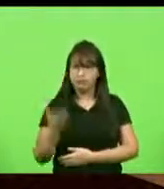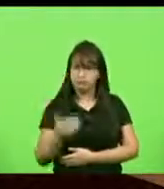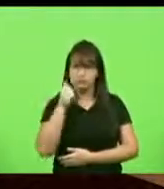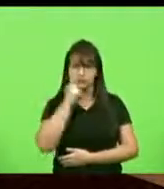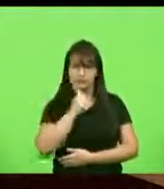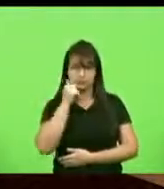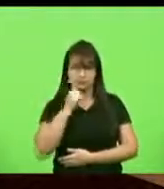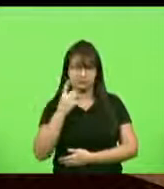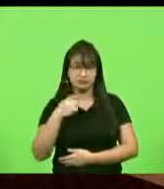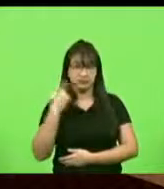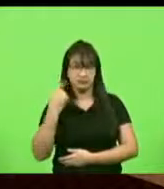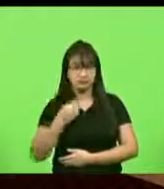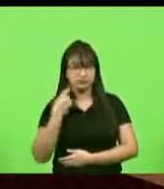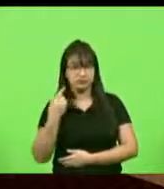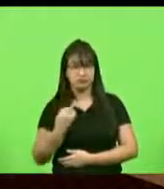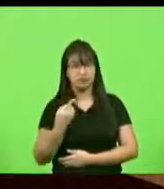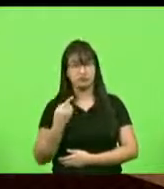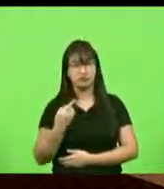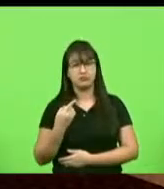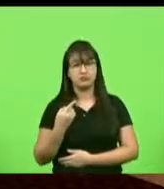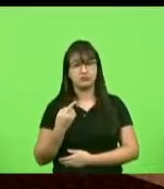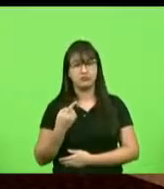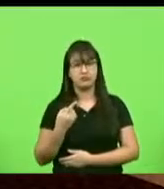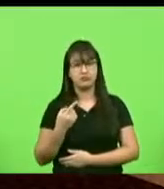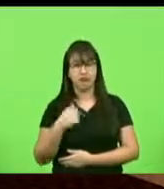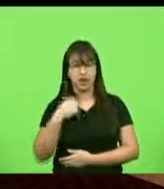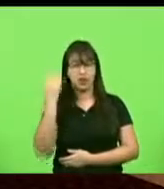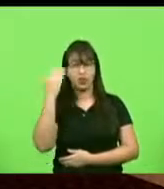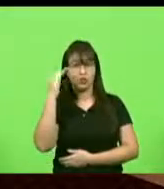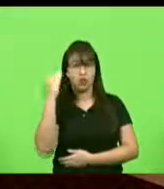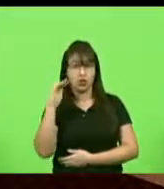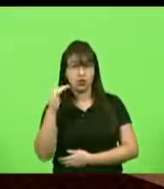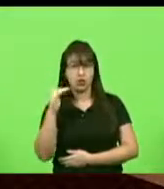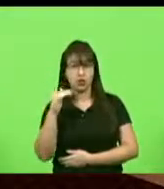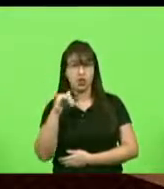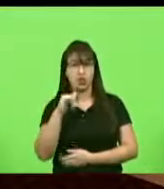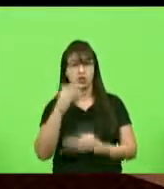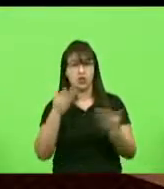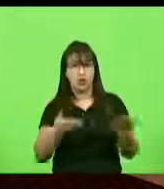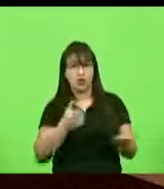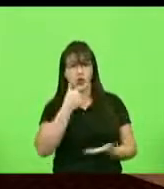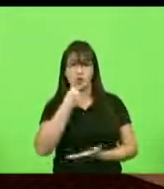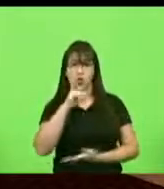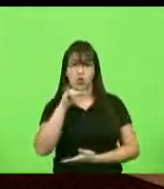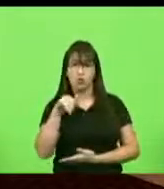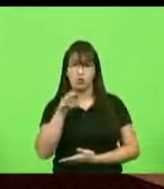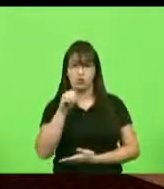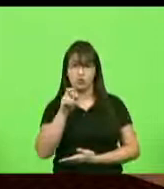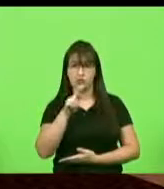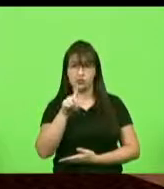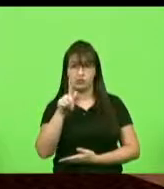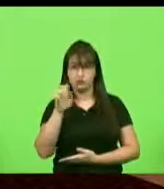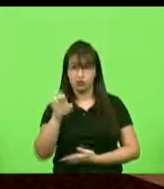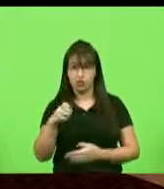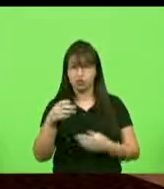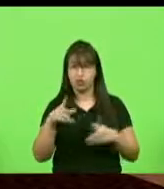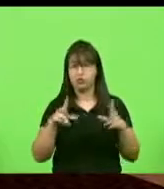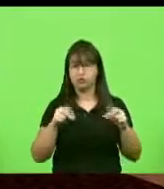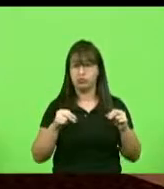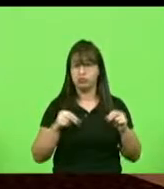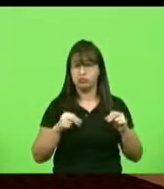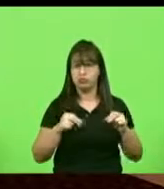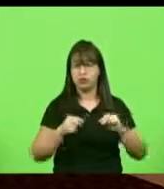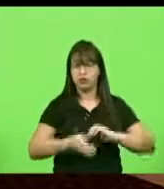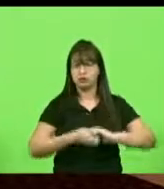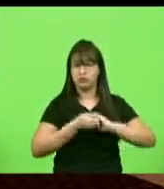para aquela pessoa. Eu, por exemplo, entendo que o Jorge Tasca merece, sim, ser cumprimentado pela